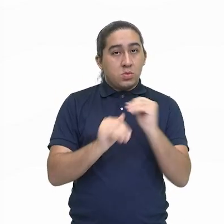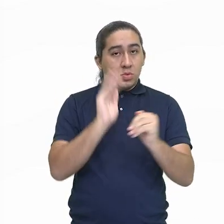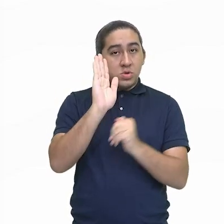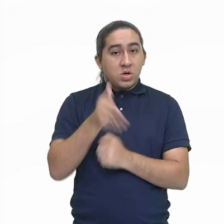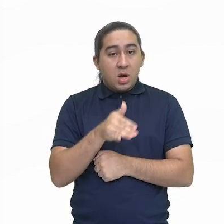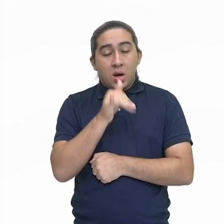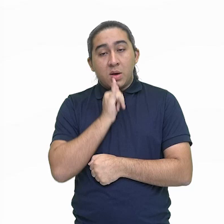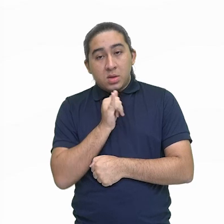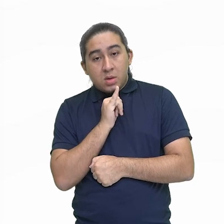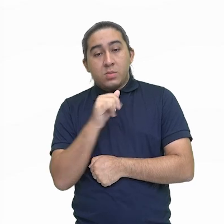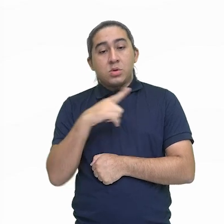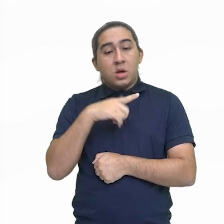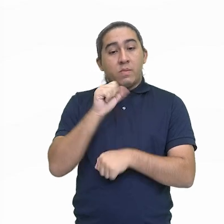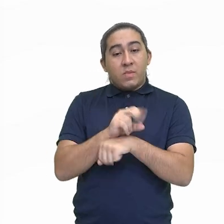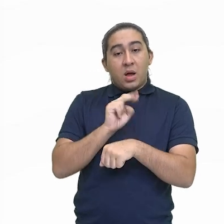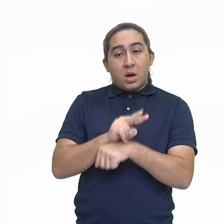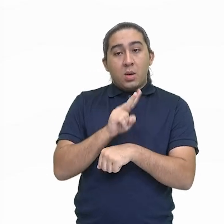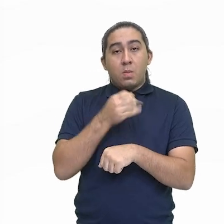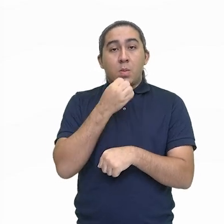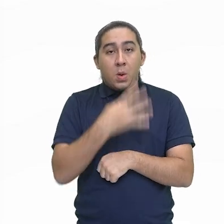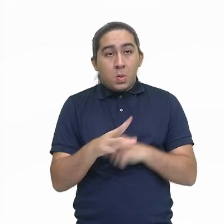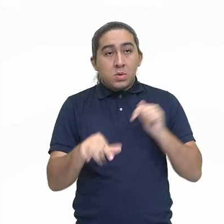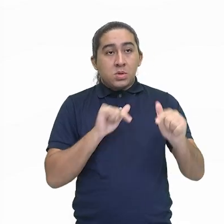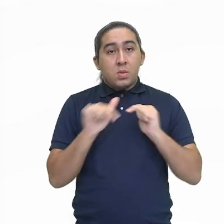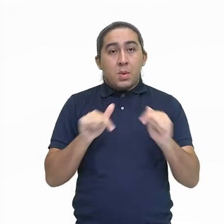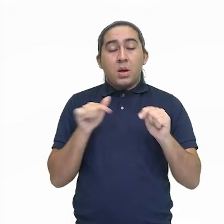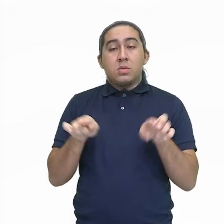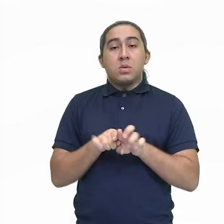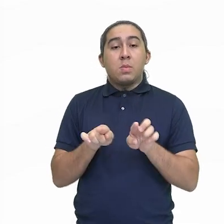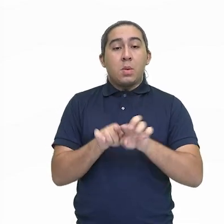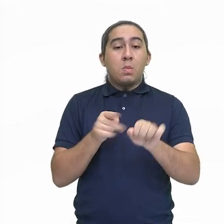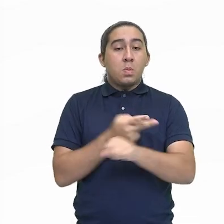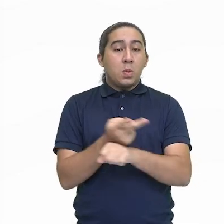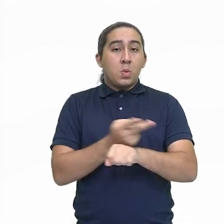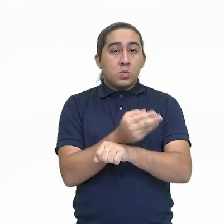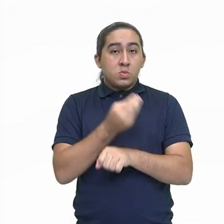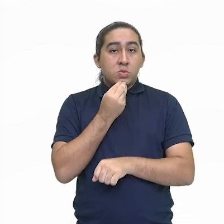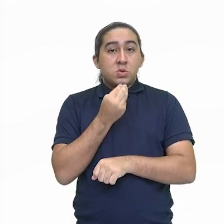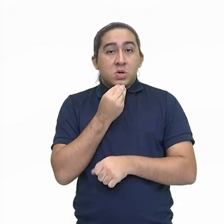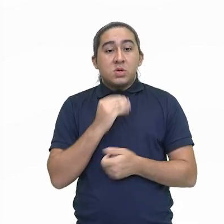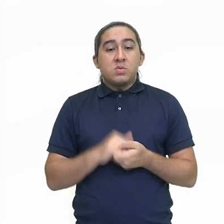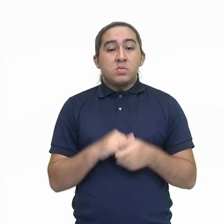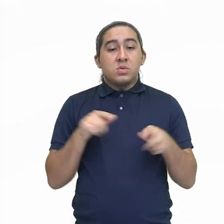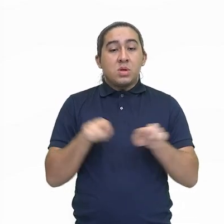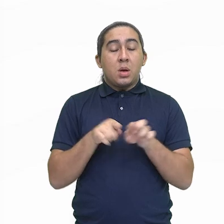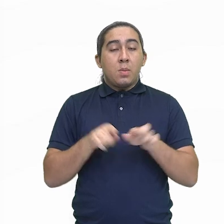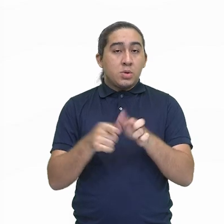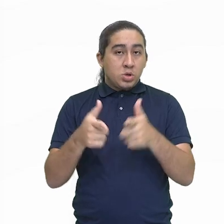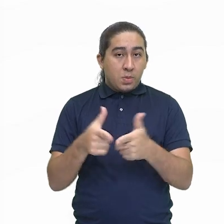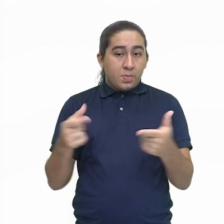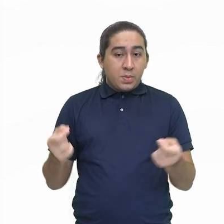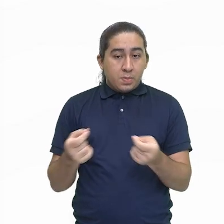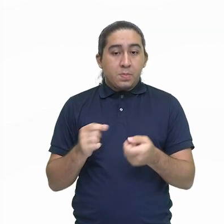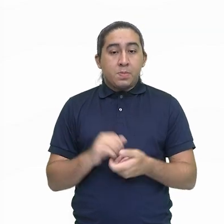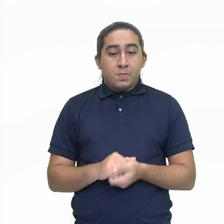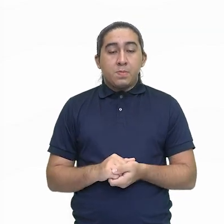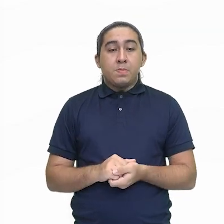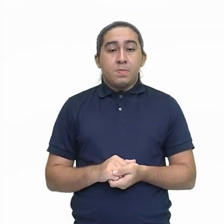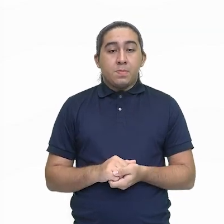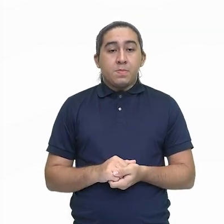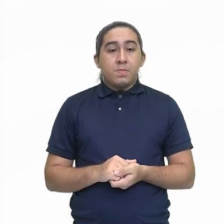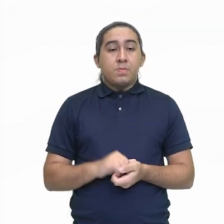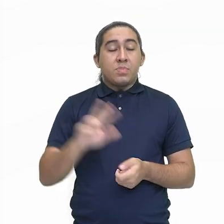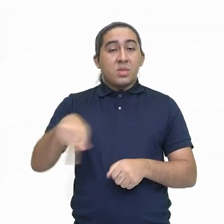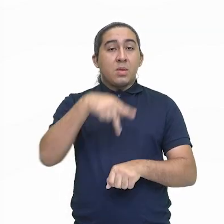desenvolvidos com oferta de emprego, procurando, né, mão de obra, e também o Japão. E aí nós temos países